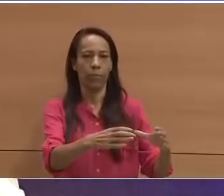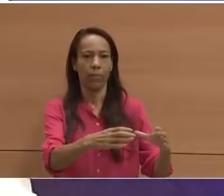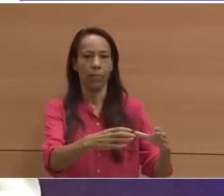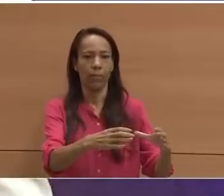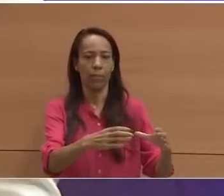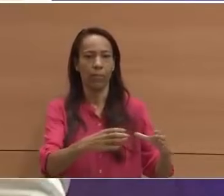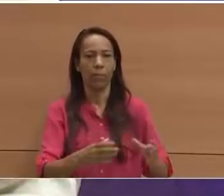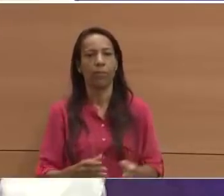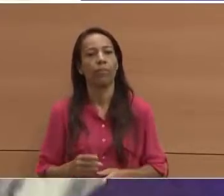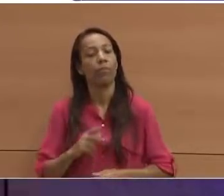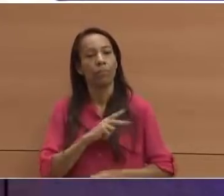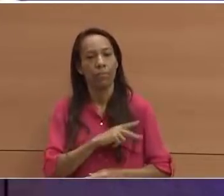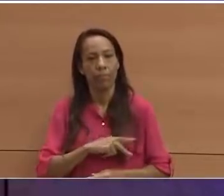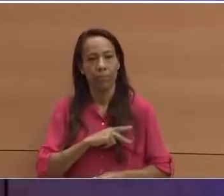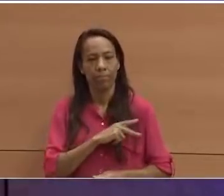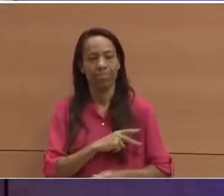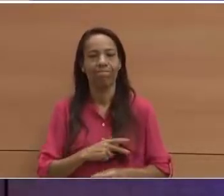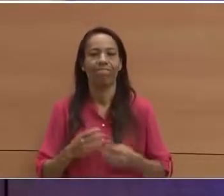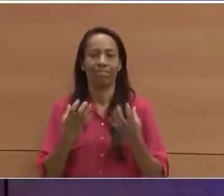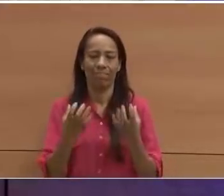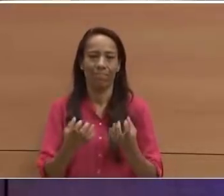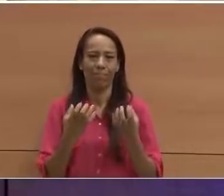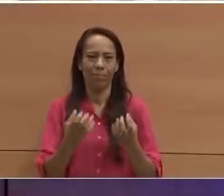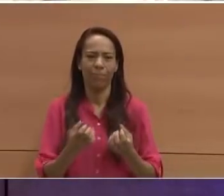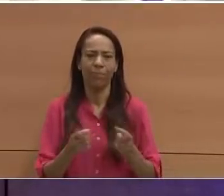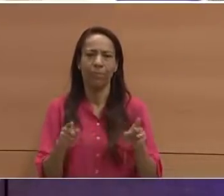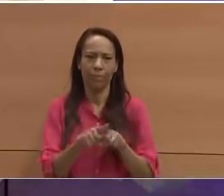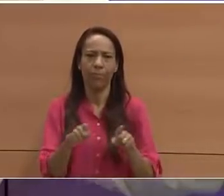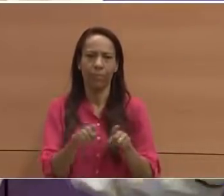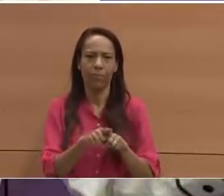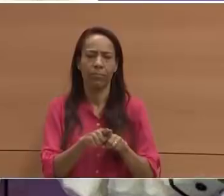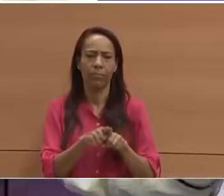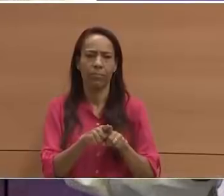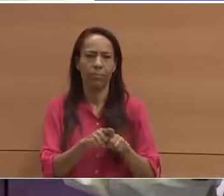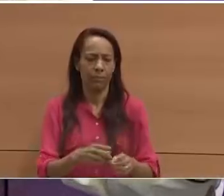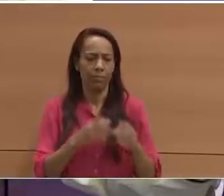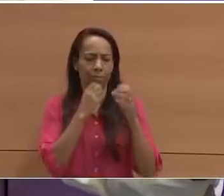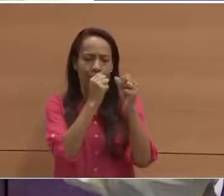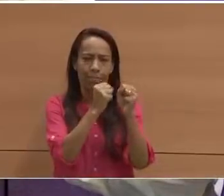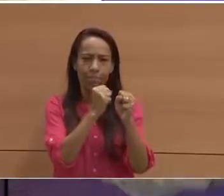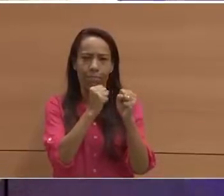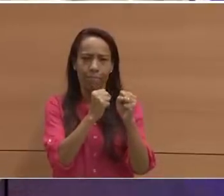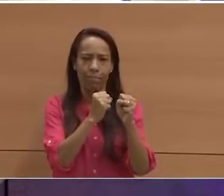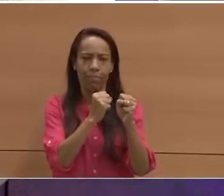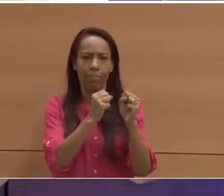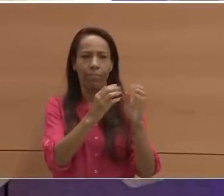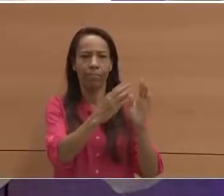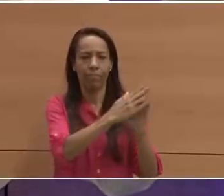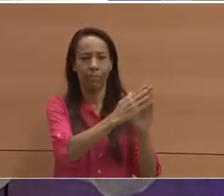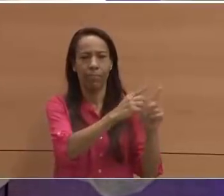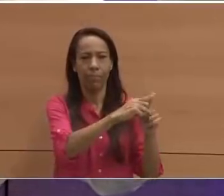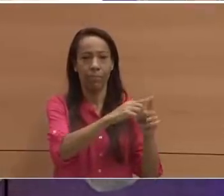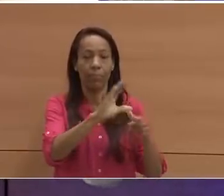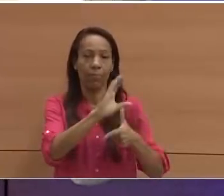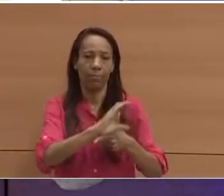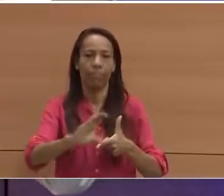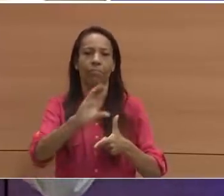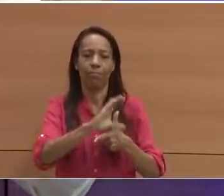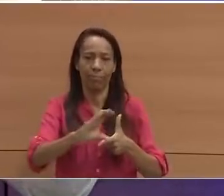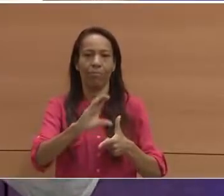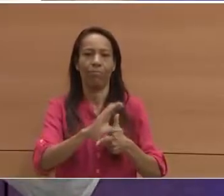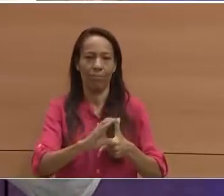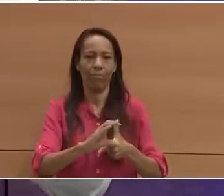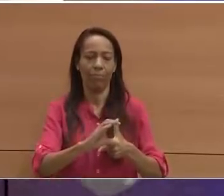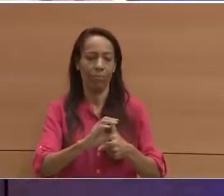também, ele queria também fortalecer Corinto, fazer de Corinto um mini centro